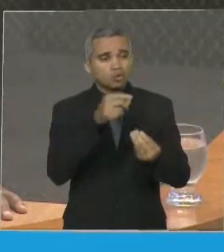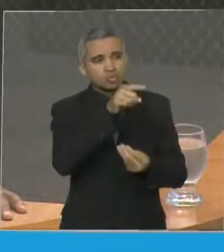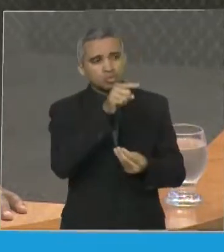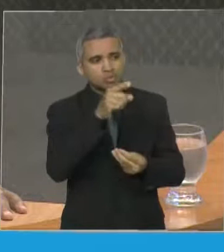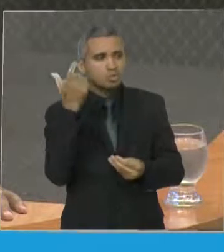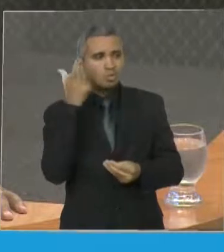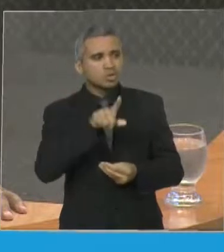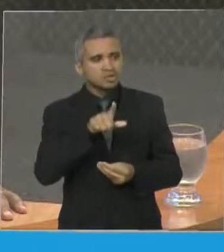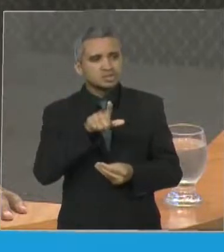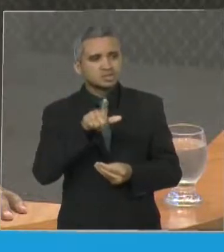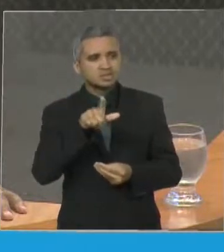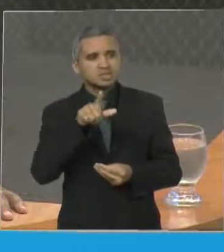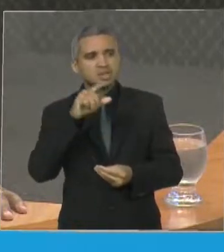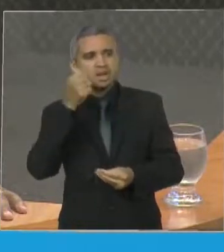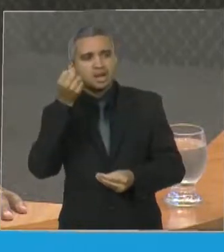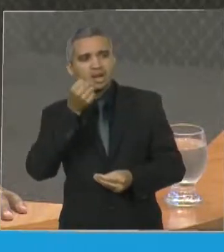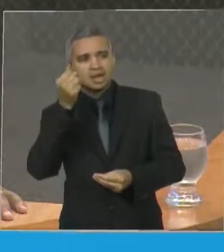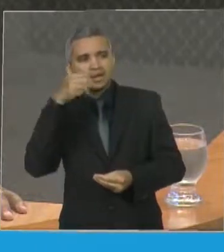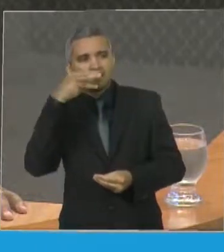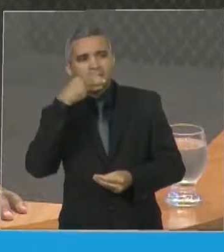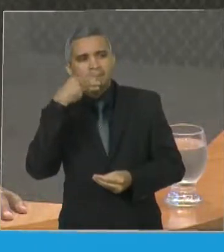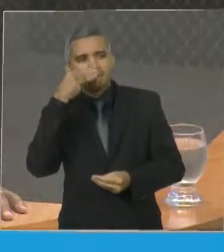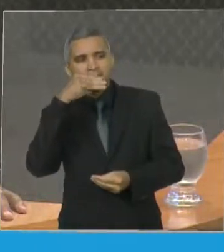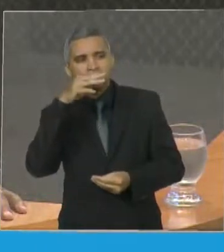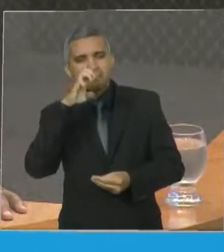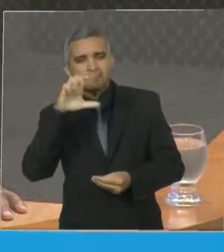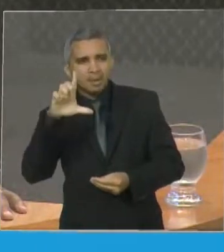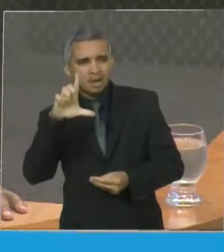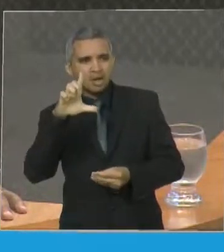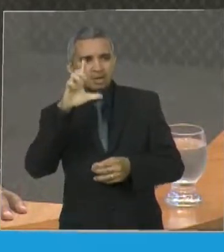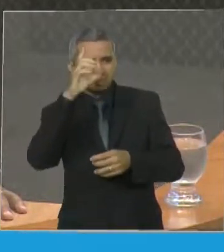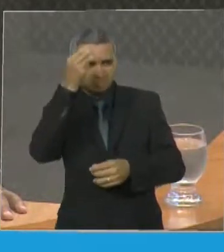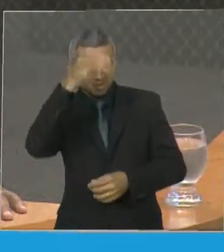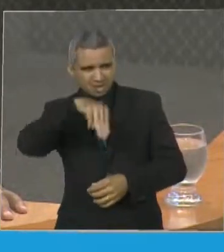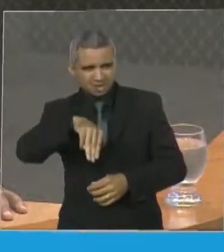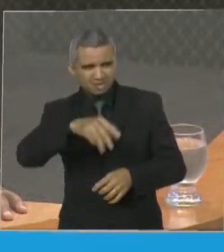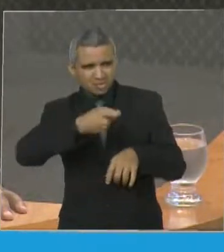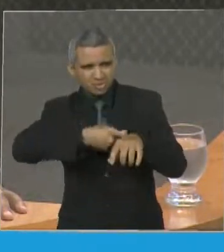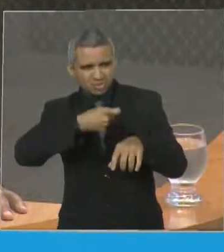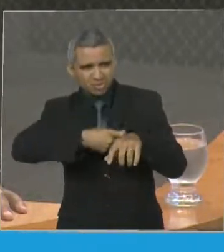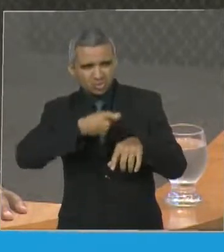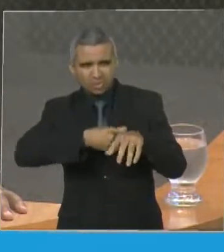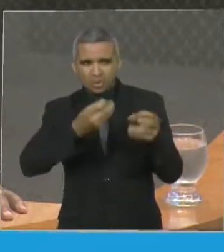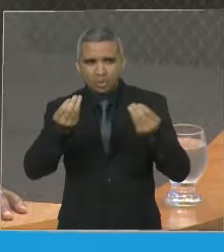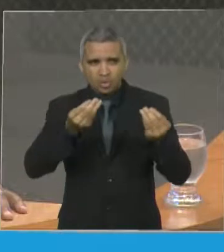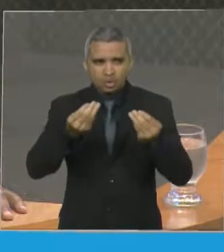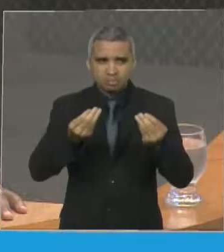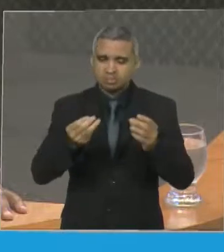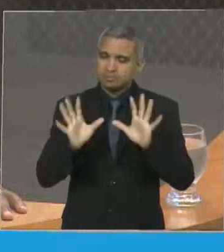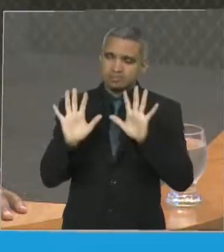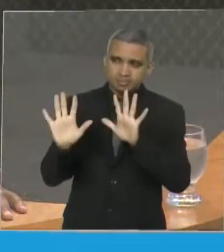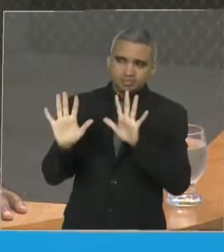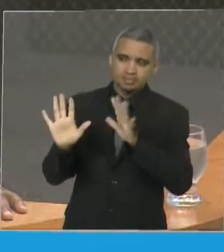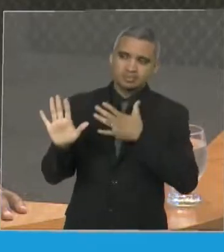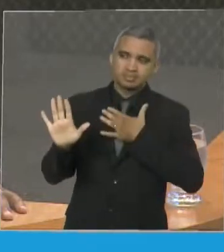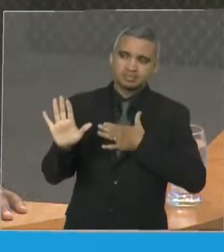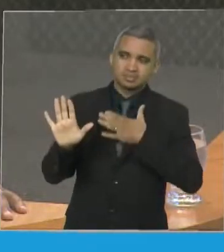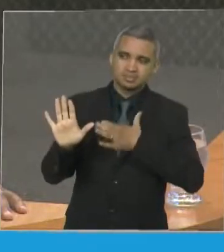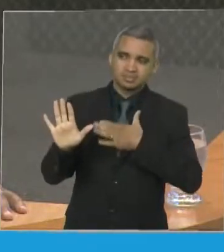pedra para alimentar o povo. E o Maranhão vai acontecer isso. Nós vamos ser potência no